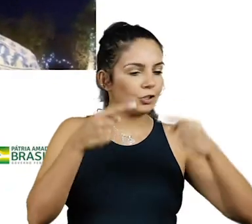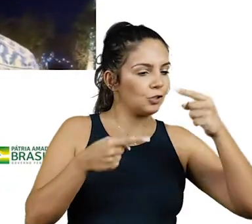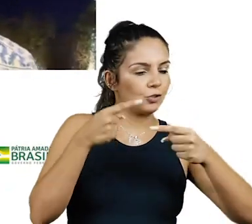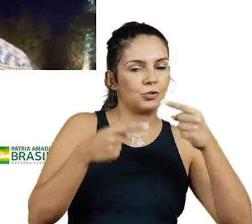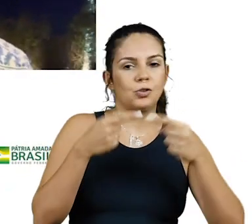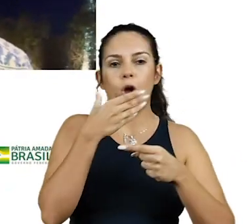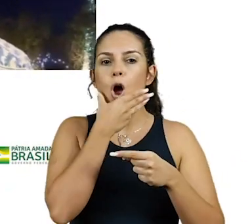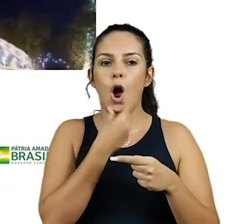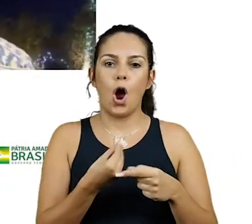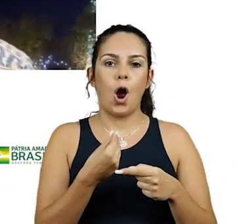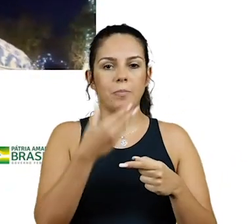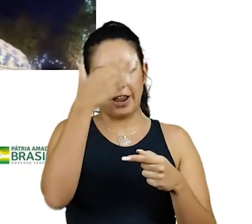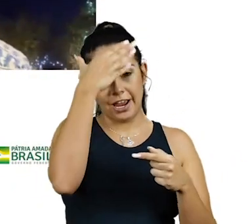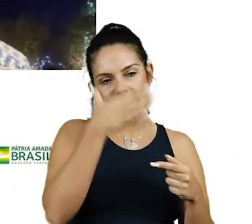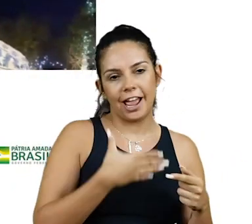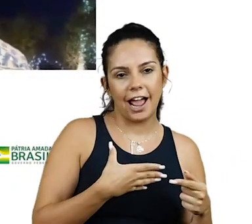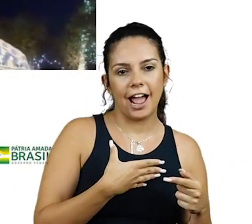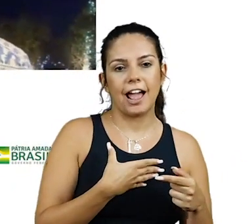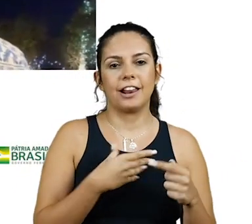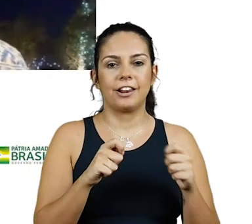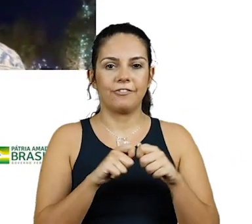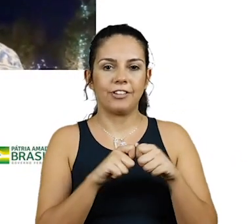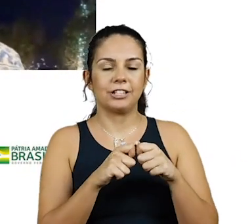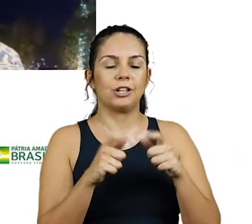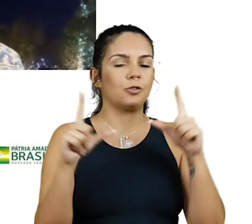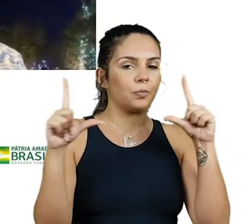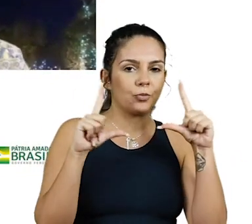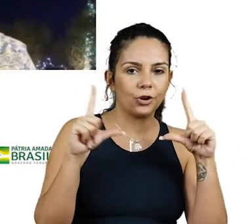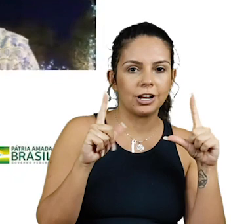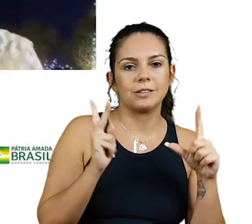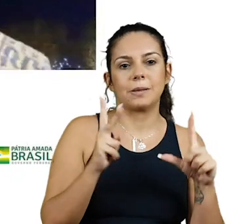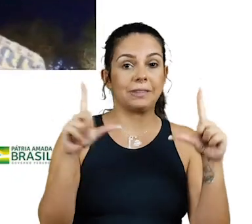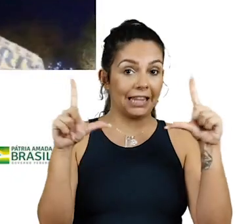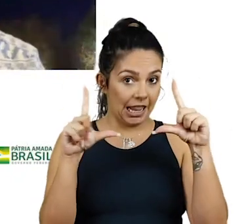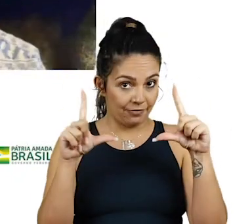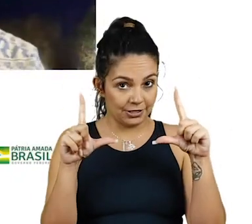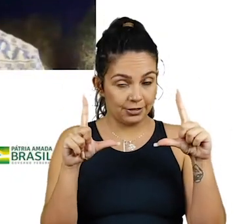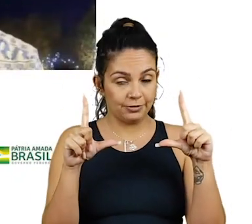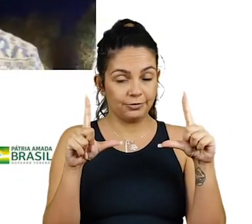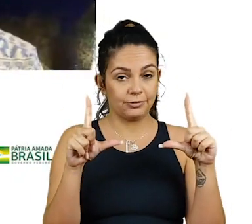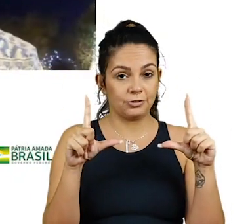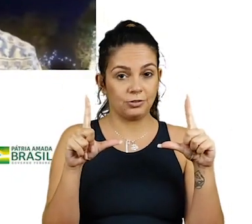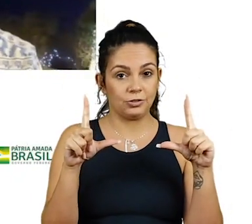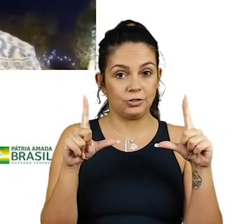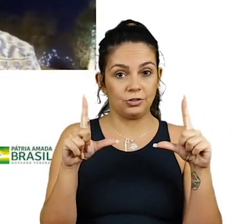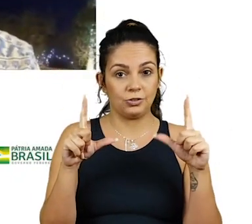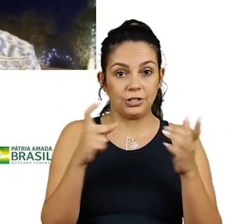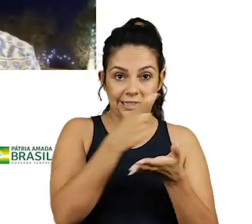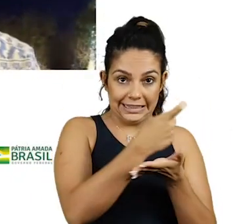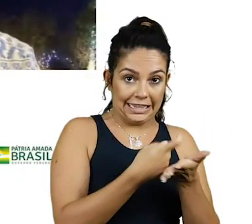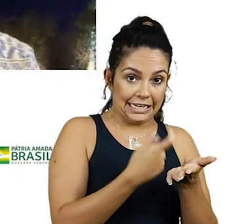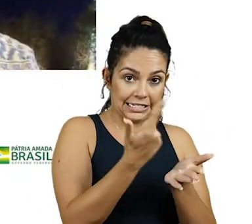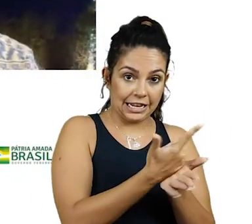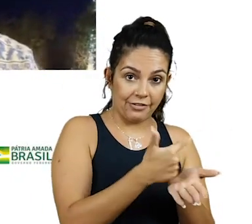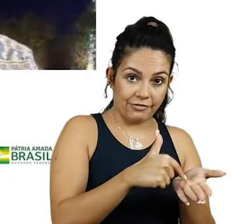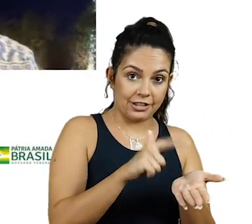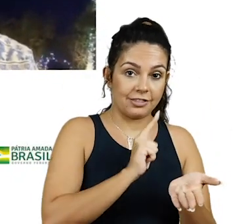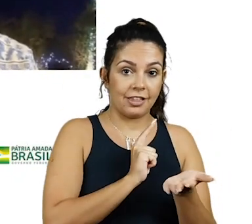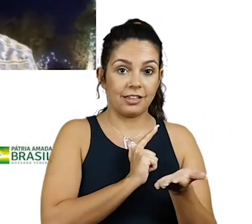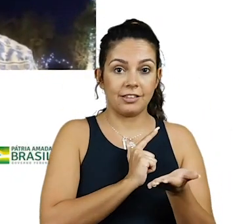o homem que põe a cara e aparece, faz programas, está sempre em televisão. E quando colocam no texto, no livro,